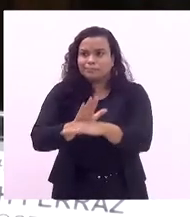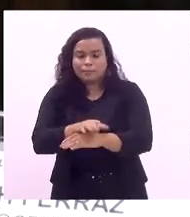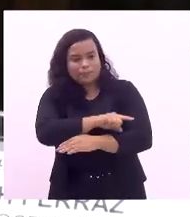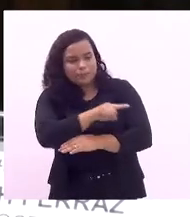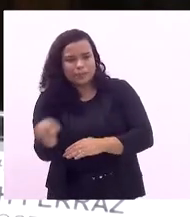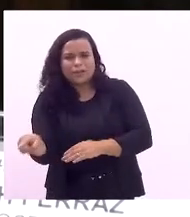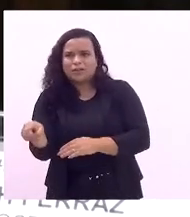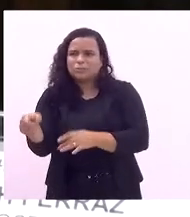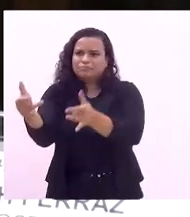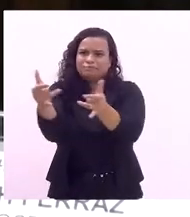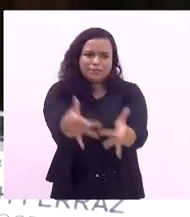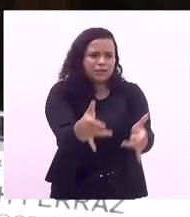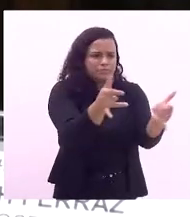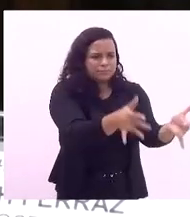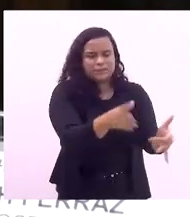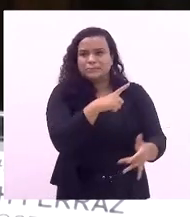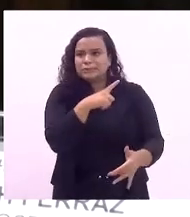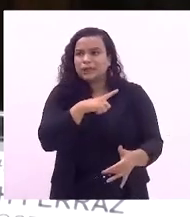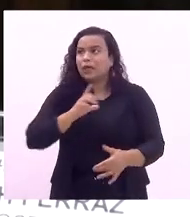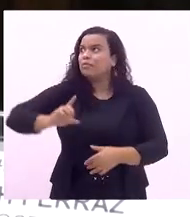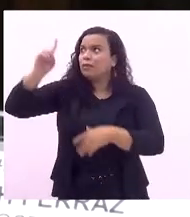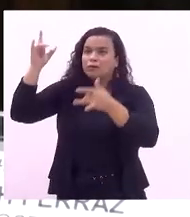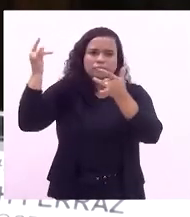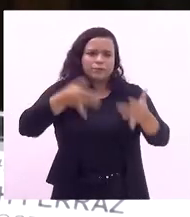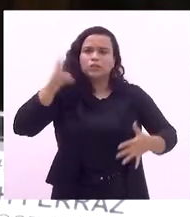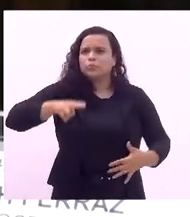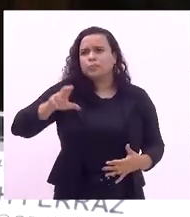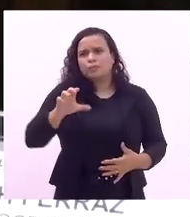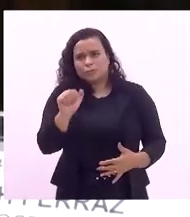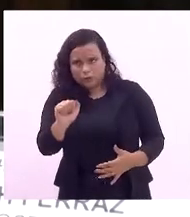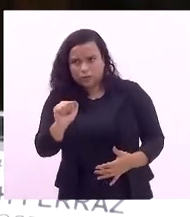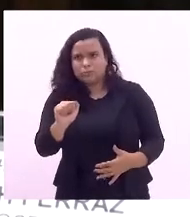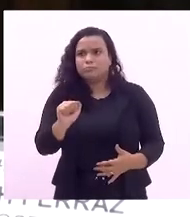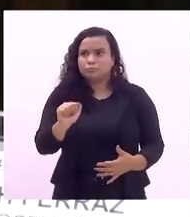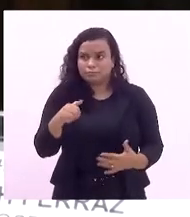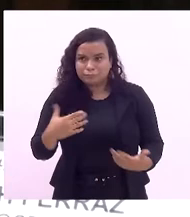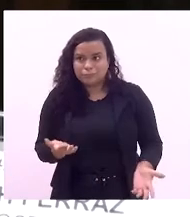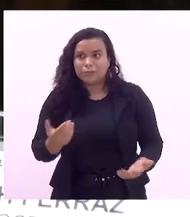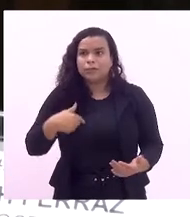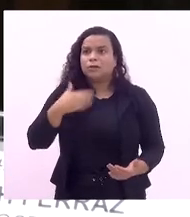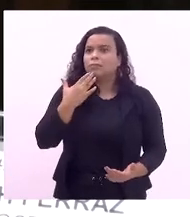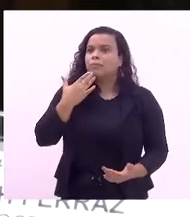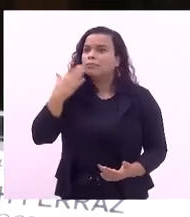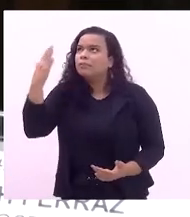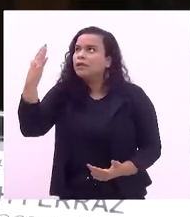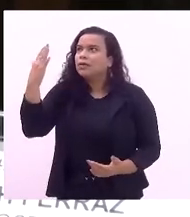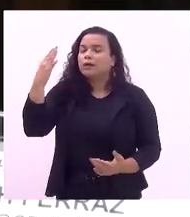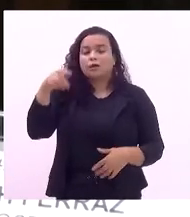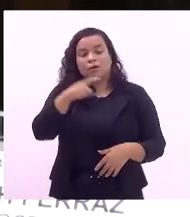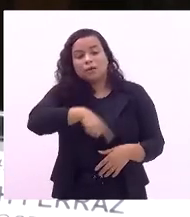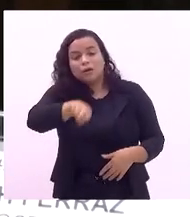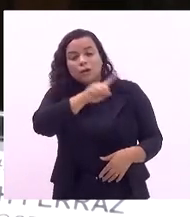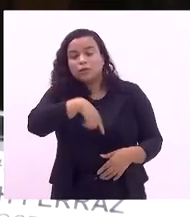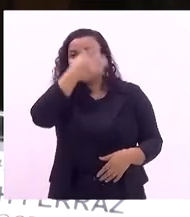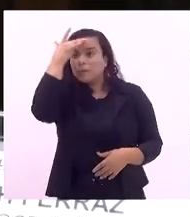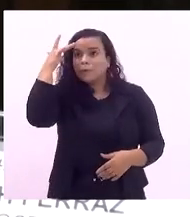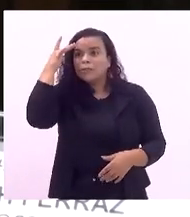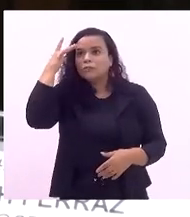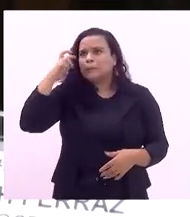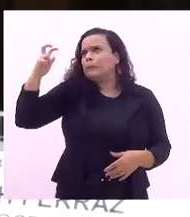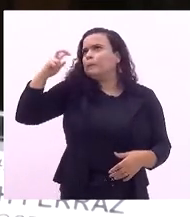nós mas por Deus não não eu usou o pai porque escondesse essas coisas aos entendidos e as revelaste aos